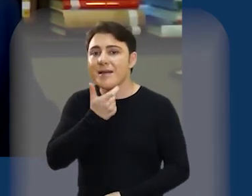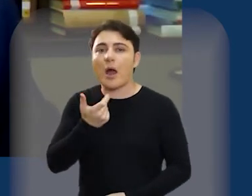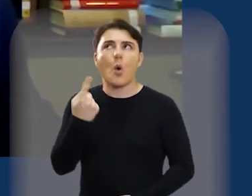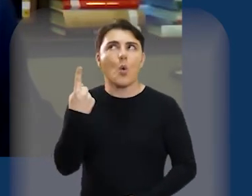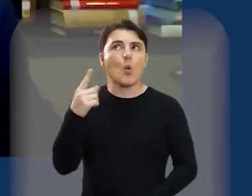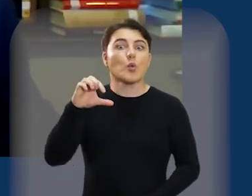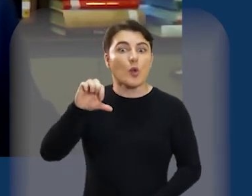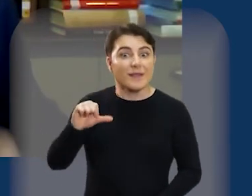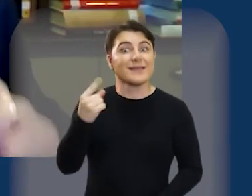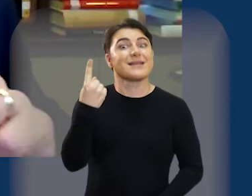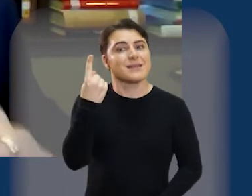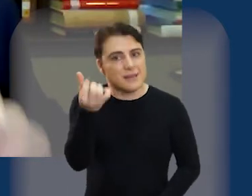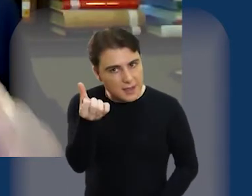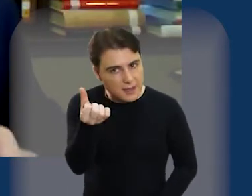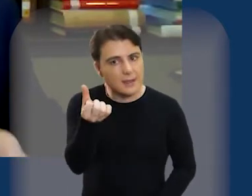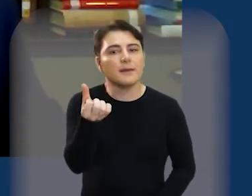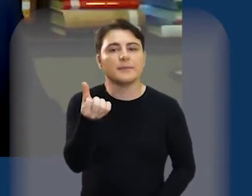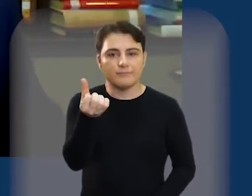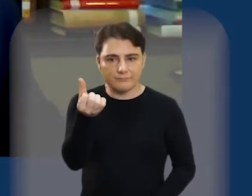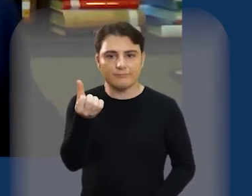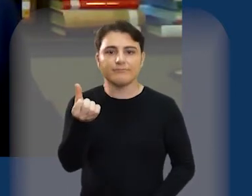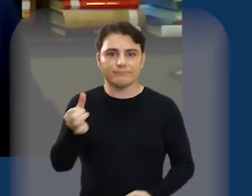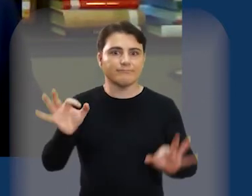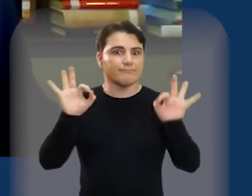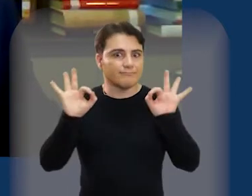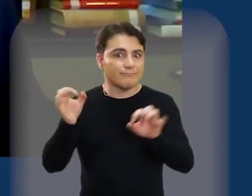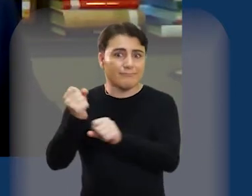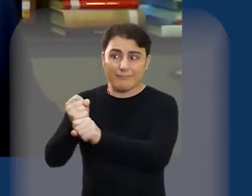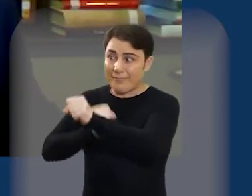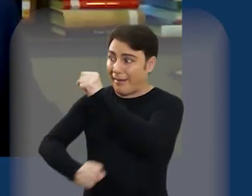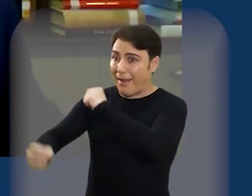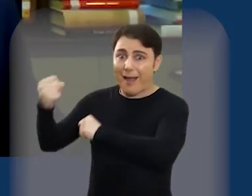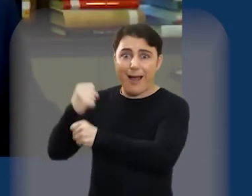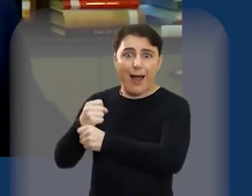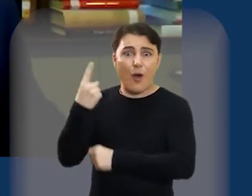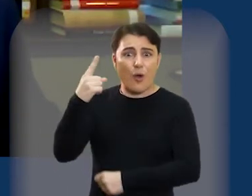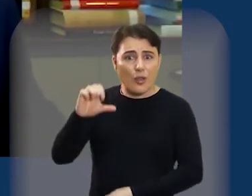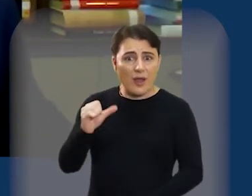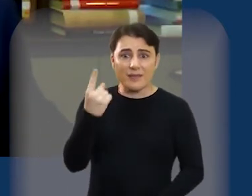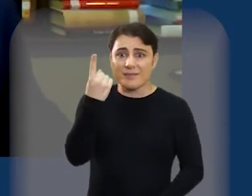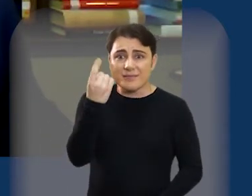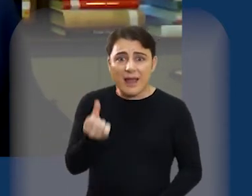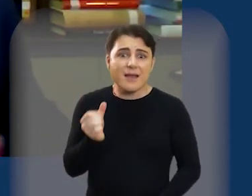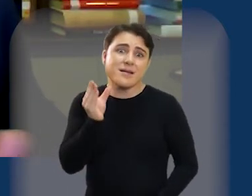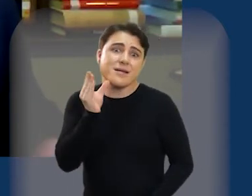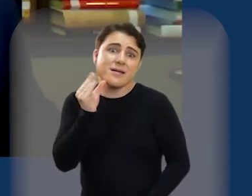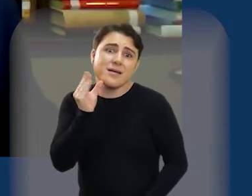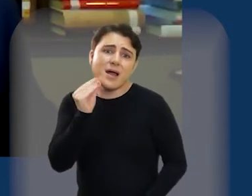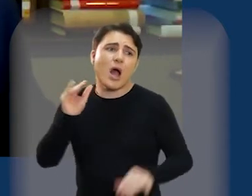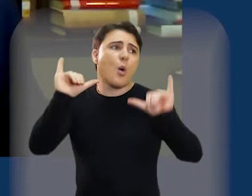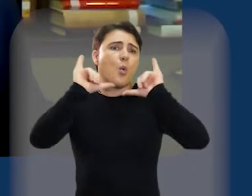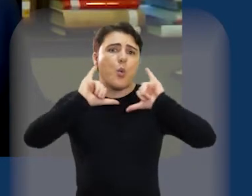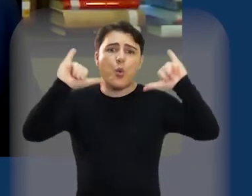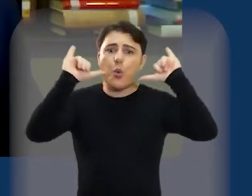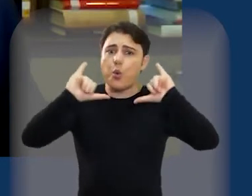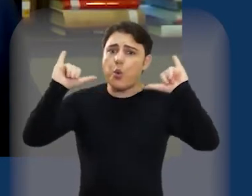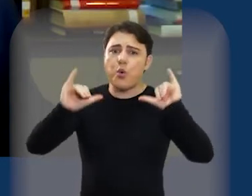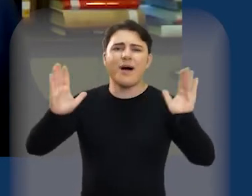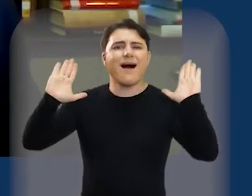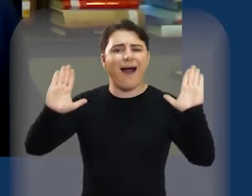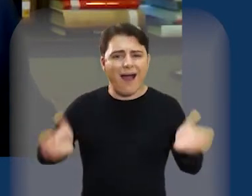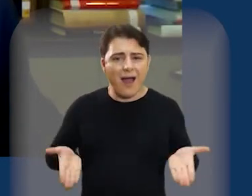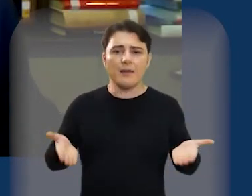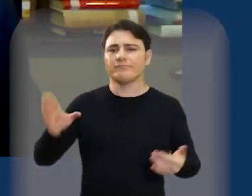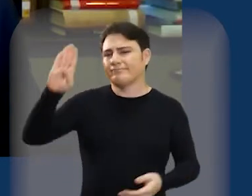1916. Olha só, 1916 já se preconizava o tal do jejum